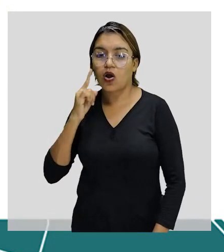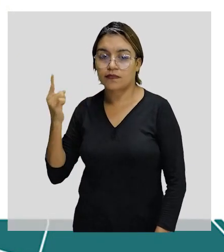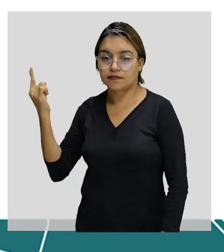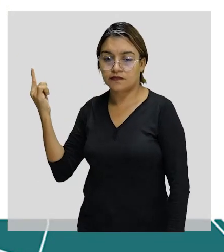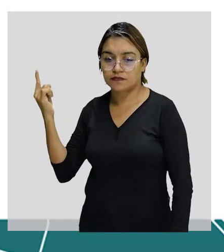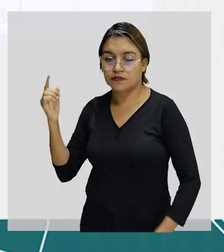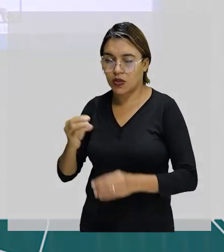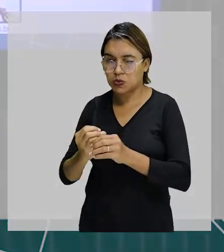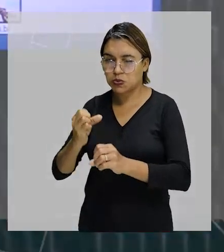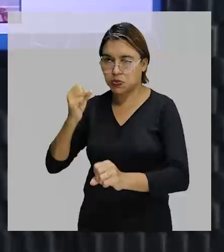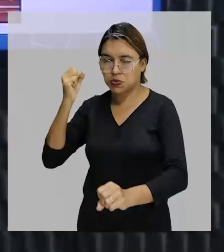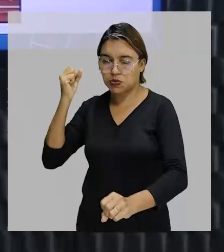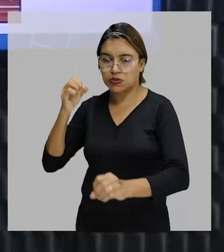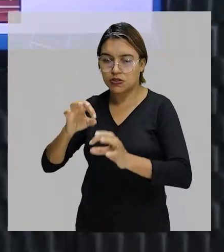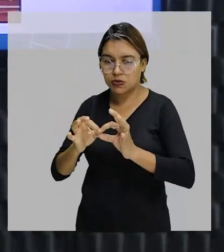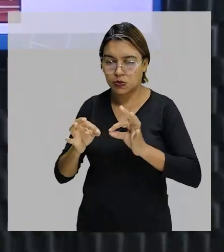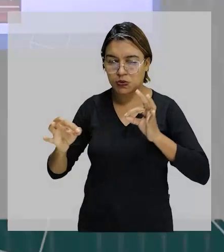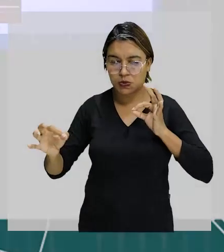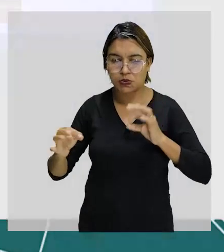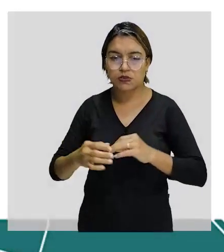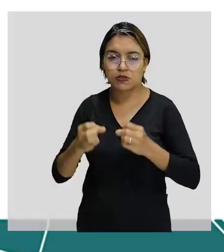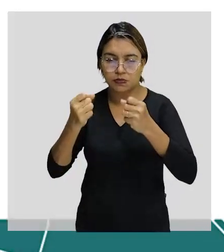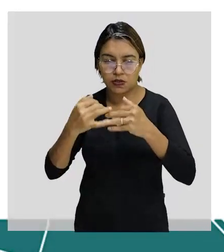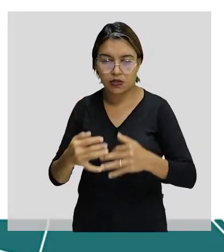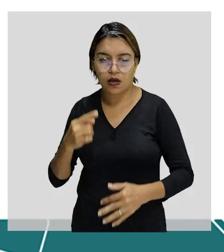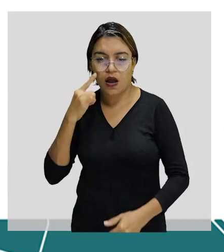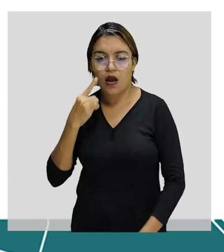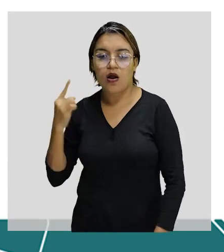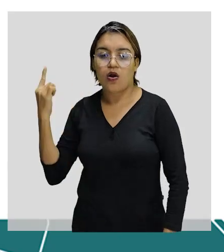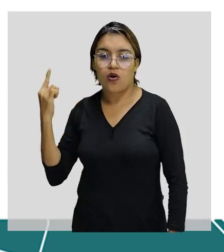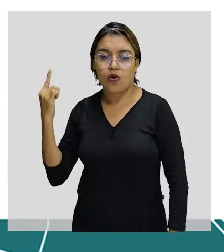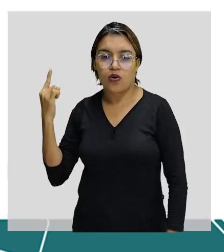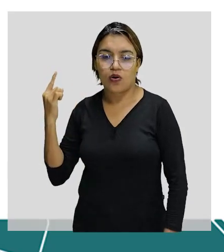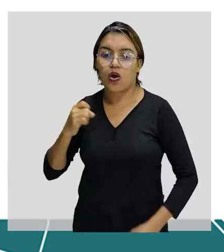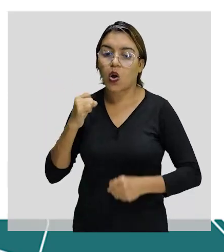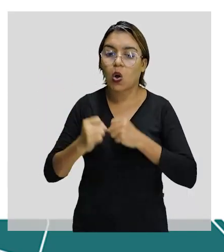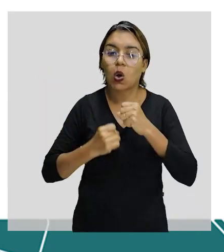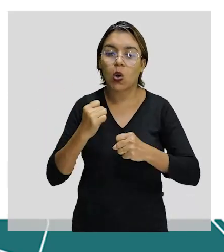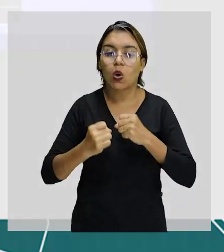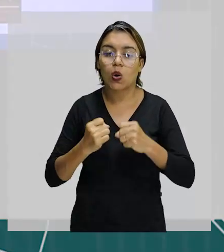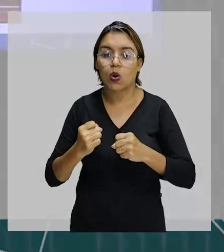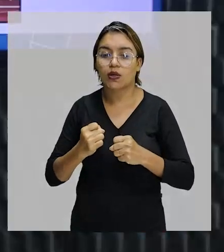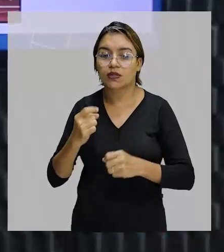corrida frontal, a primeira imagem, a corrida lateral,